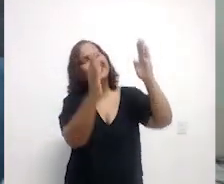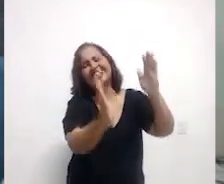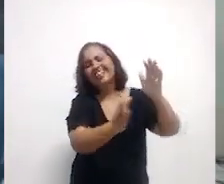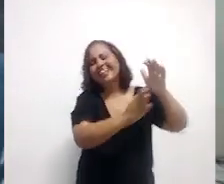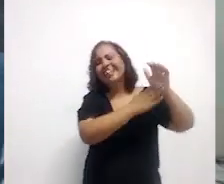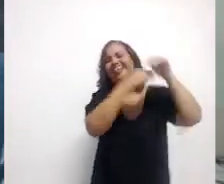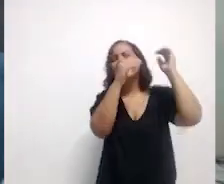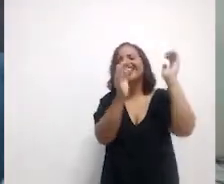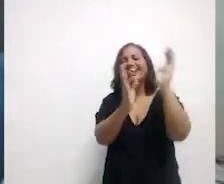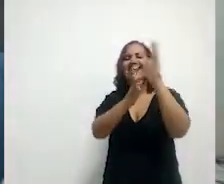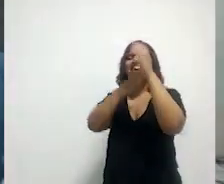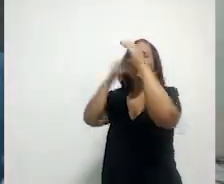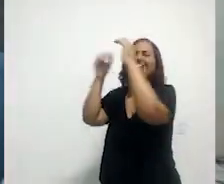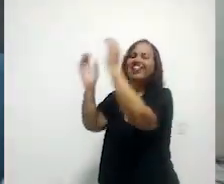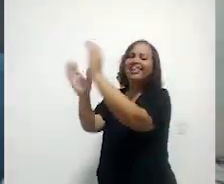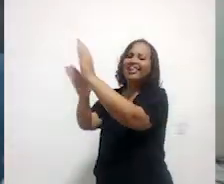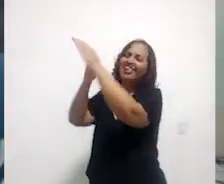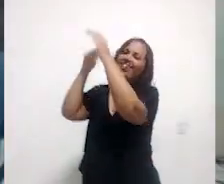louvarei,